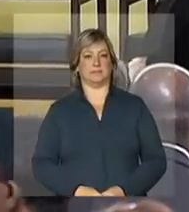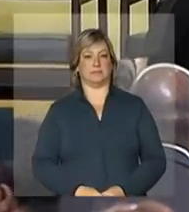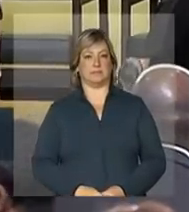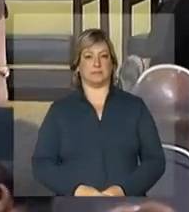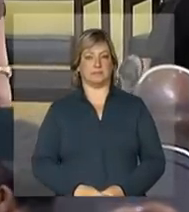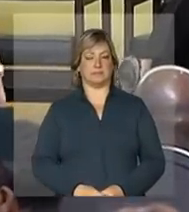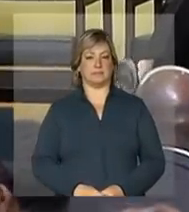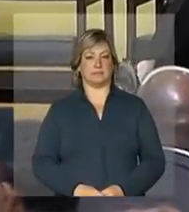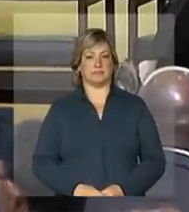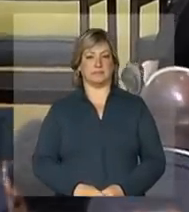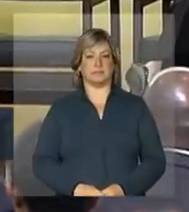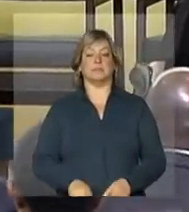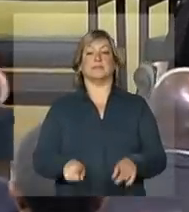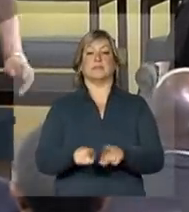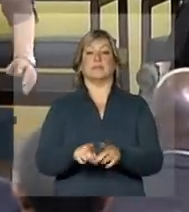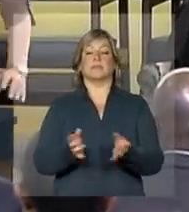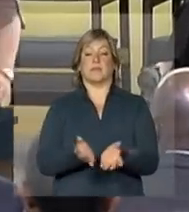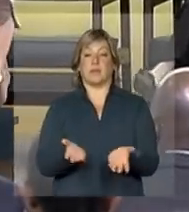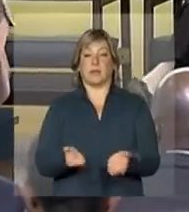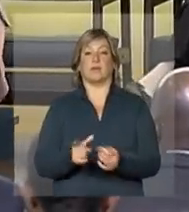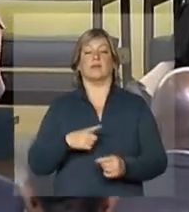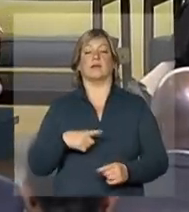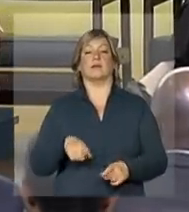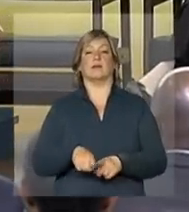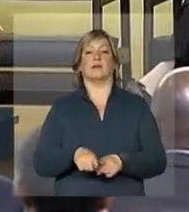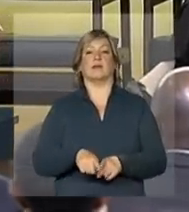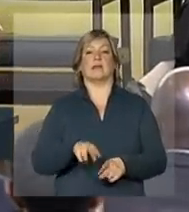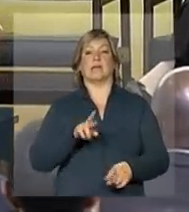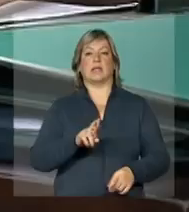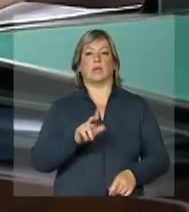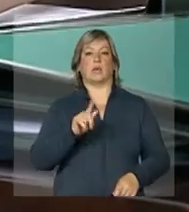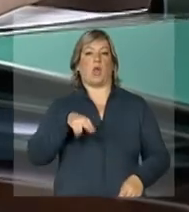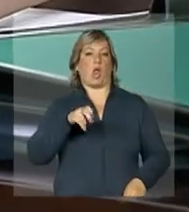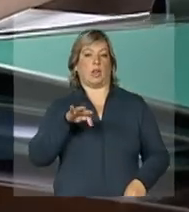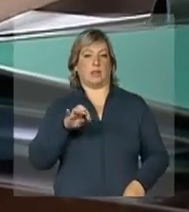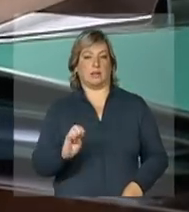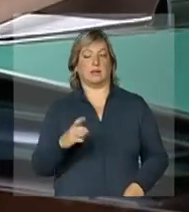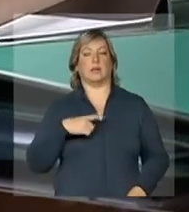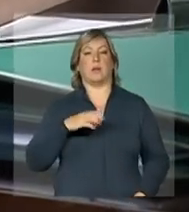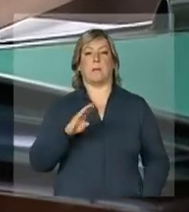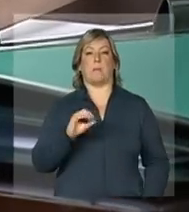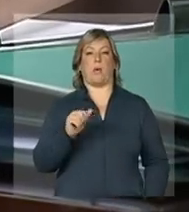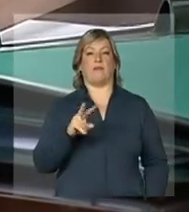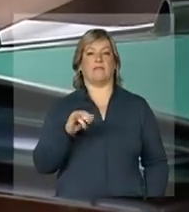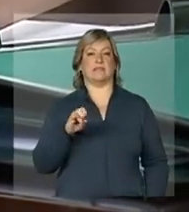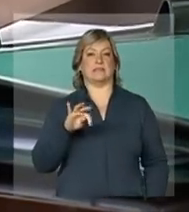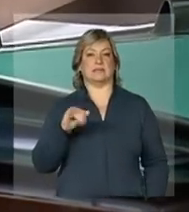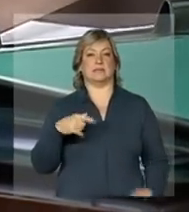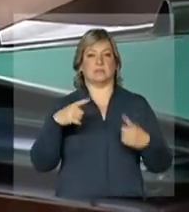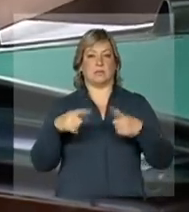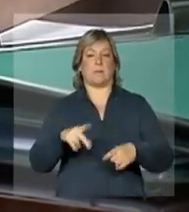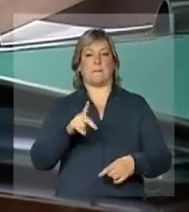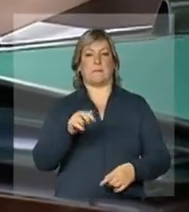Gravataí no Estado do Rio Grande do Norte boav vista dos negros no município de